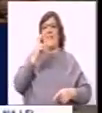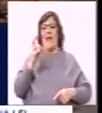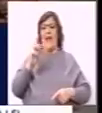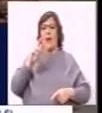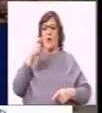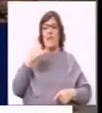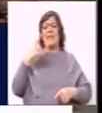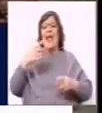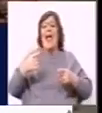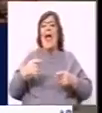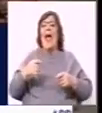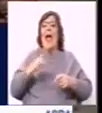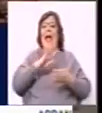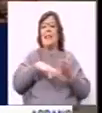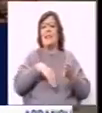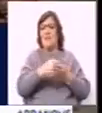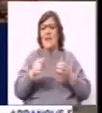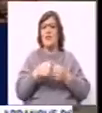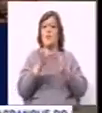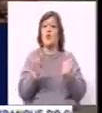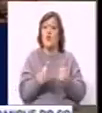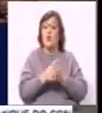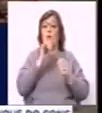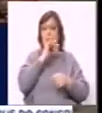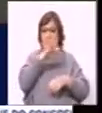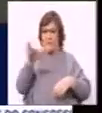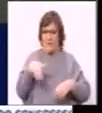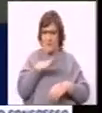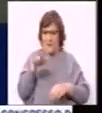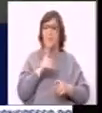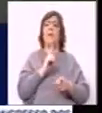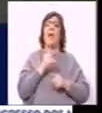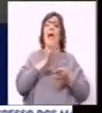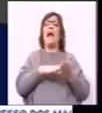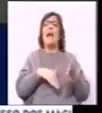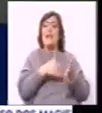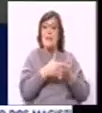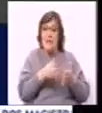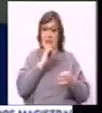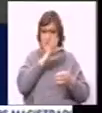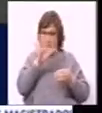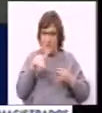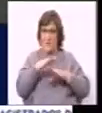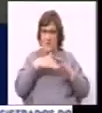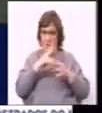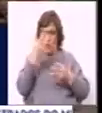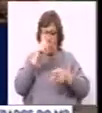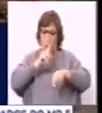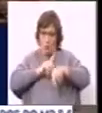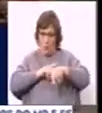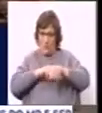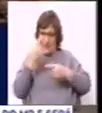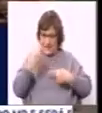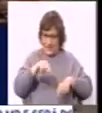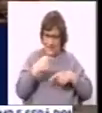realização da atividade neste caso abertas a toda a família muito mais são atividades que são batata feminina e que se propõe em dois momentos sheraton é